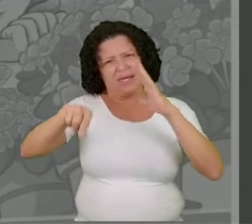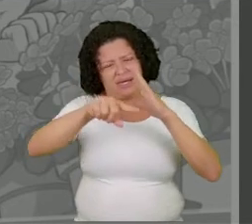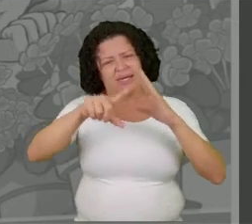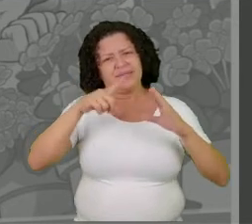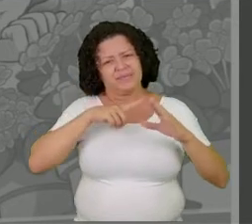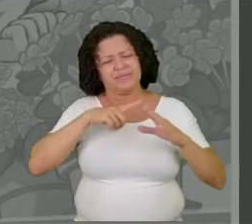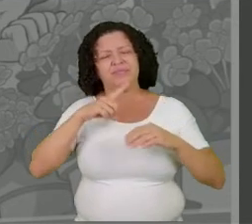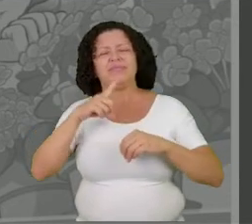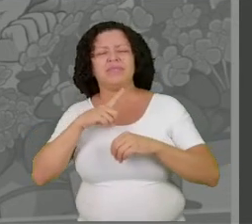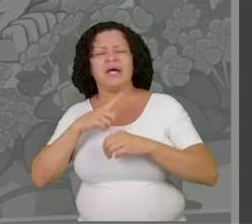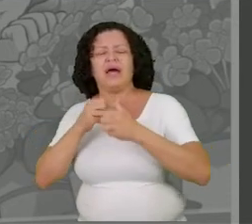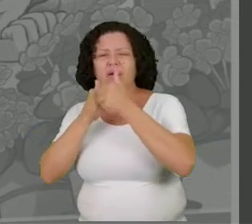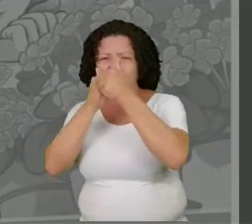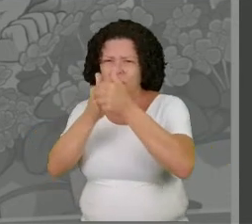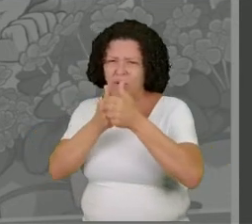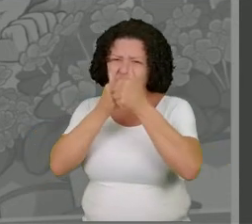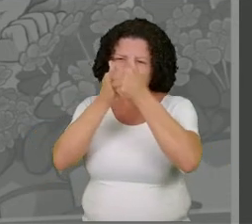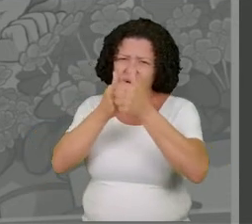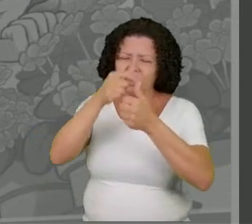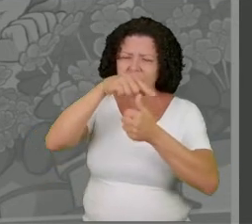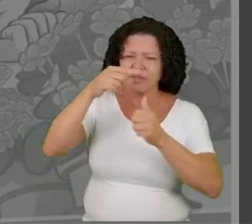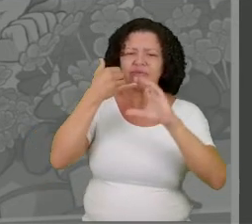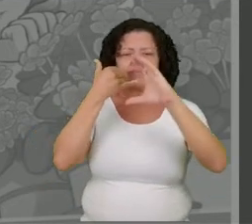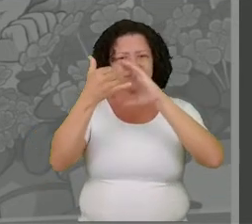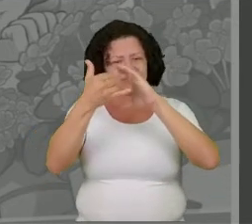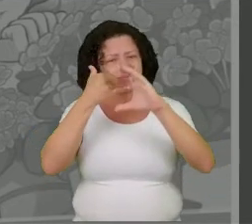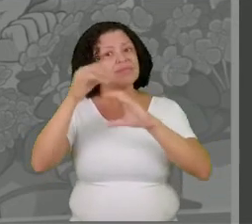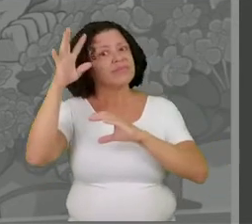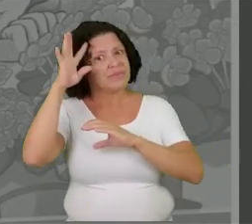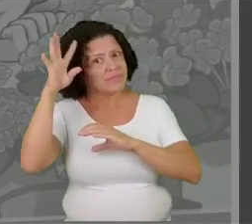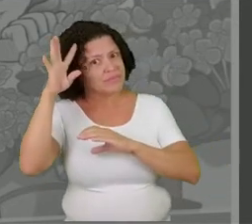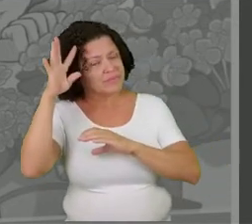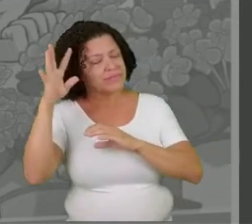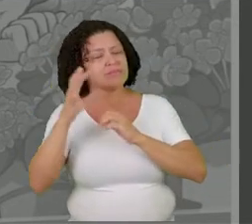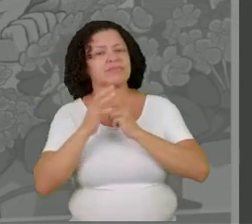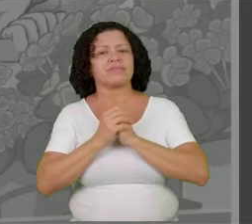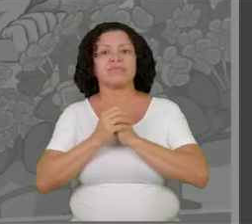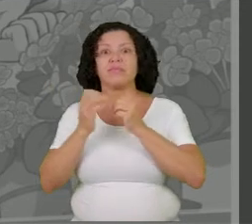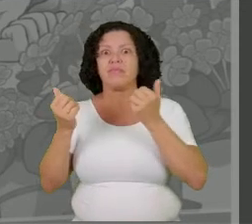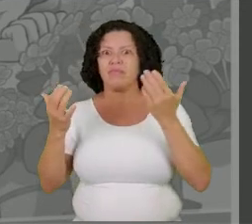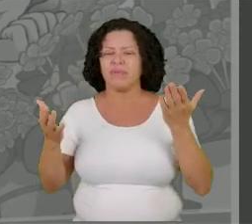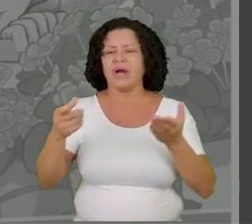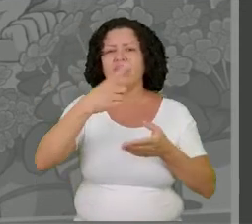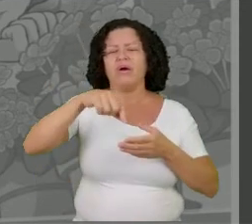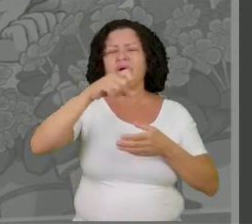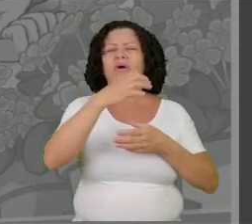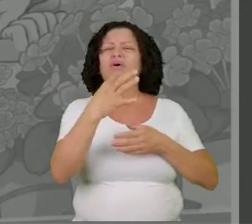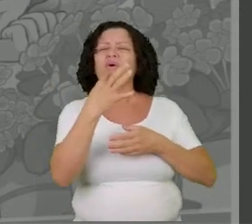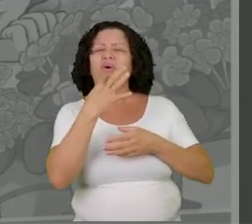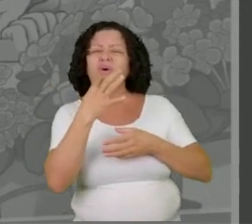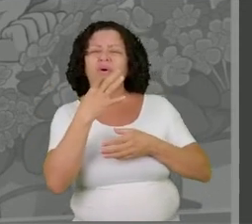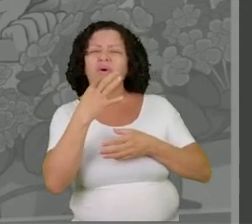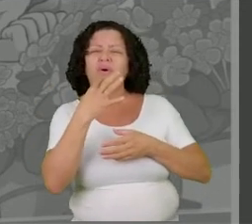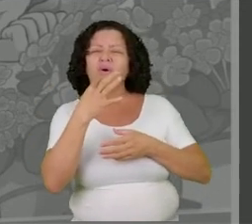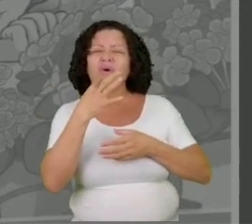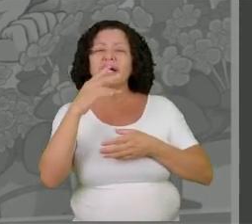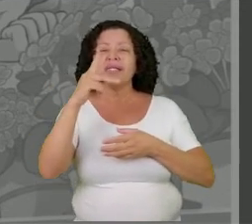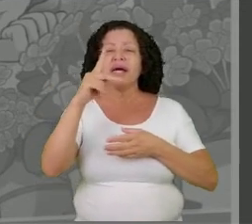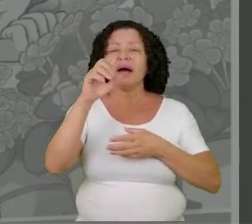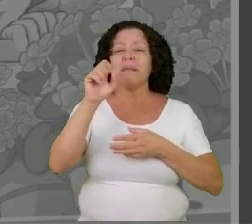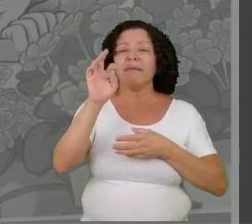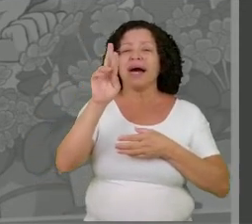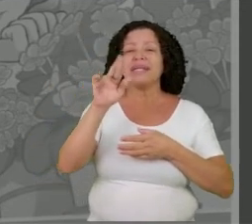Irmã Zarabatana e outros também têm acompanhado os nossos estudos pelo WhatsApp às quartas-feiras. E